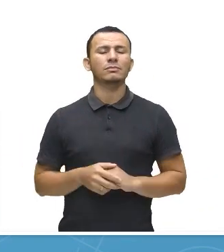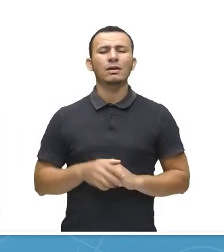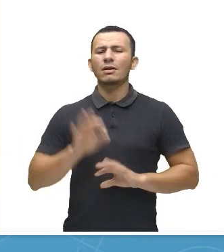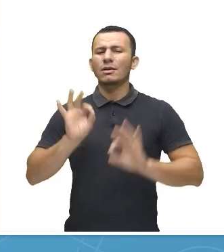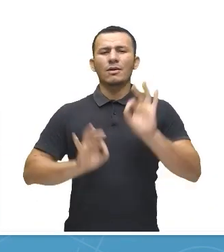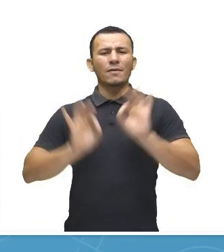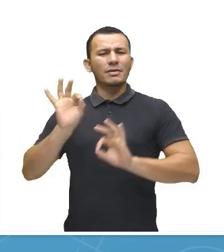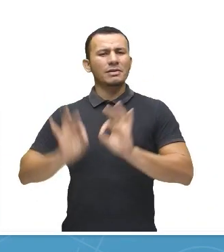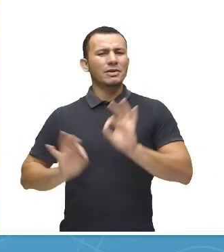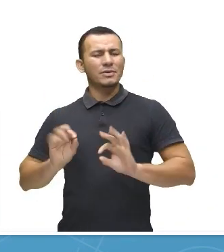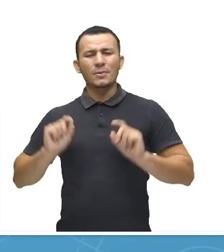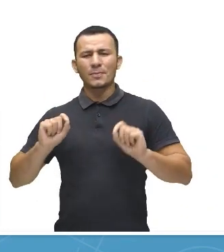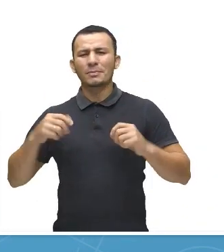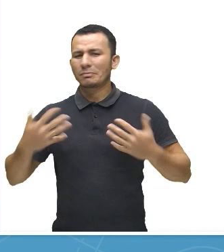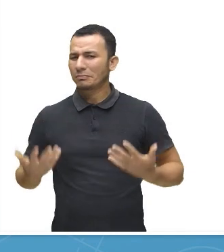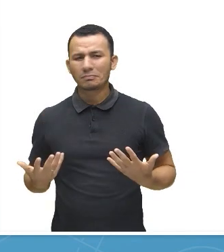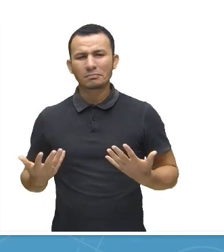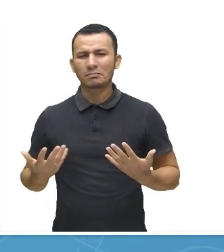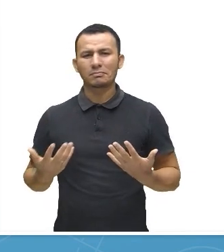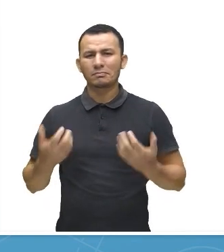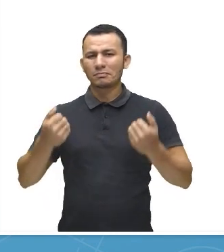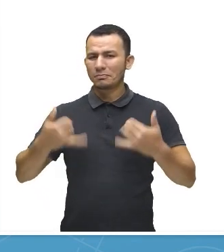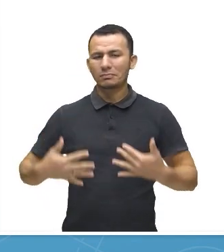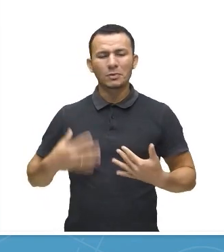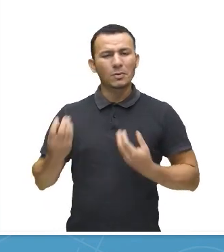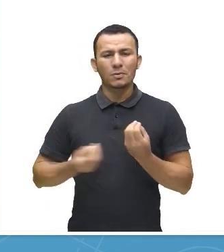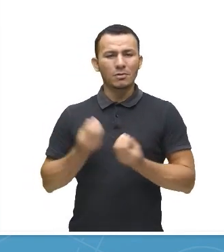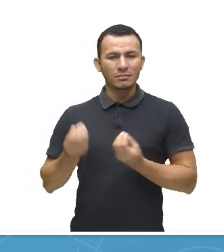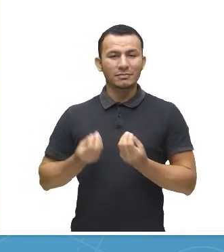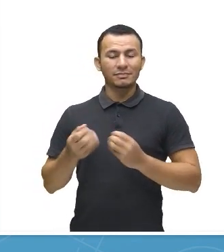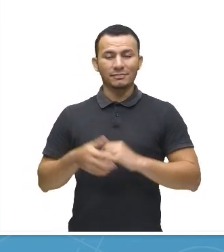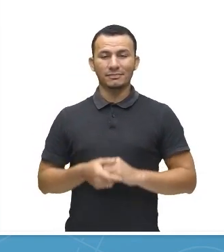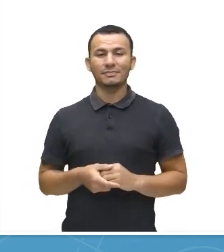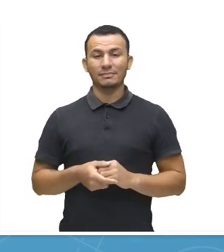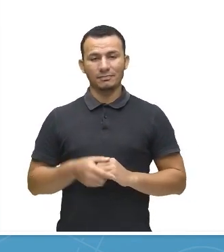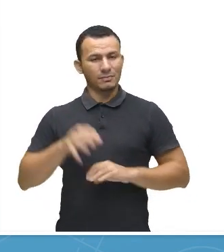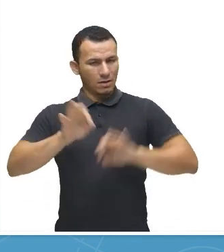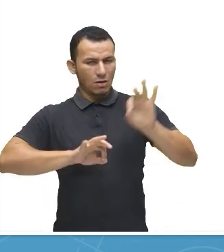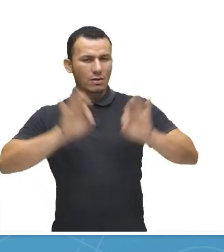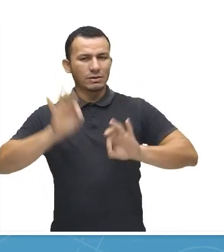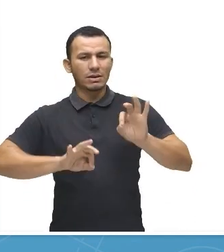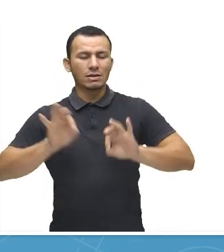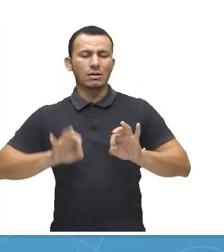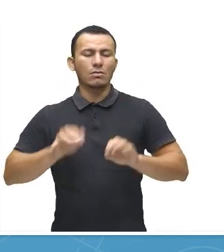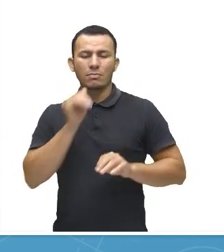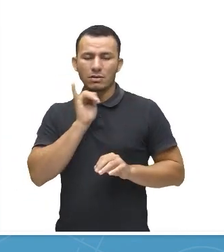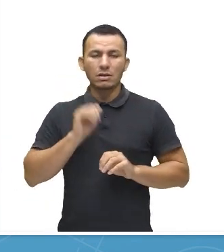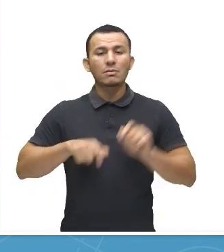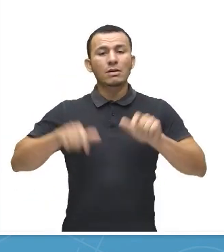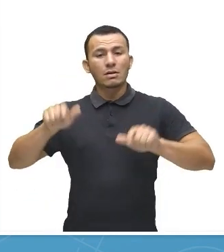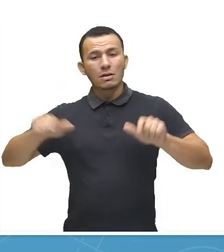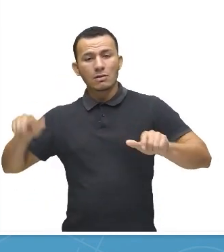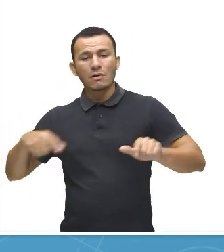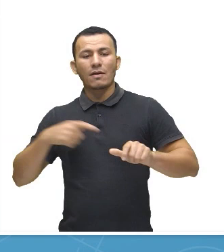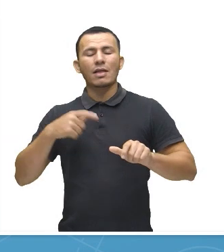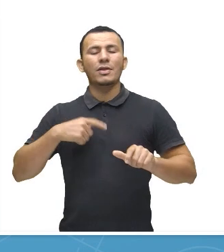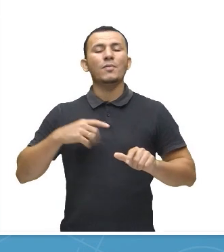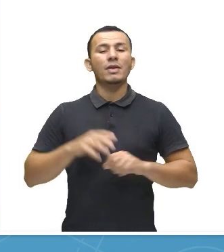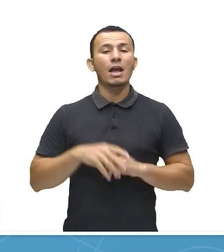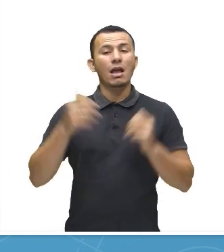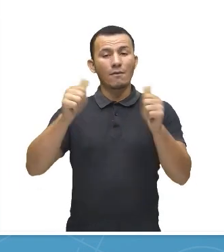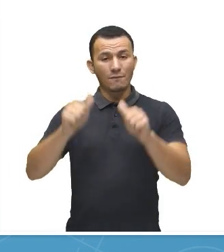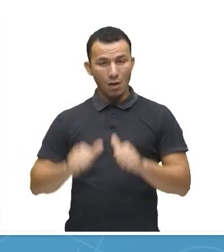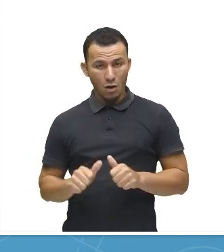Do que a gente está falando quando a gente fala de organização? A gente está falando que seres vivos possuem formas